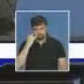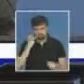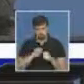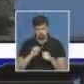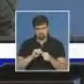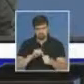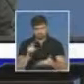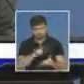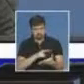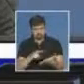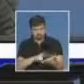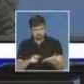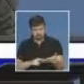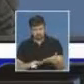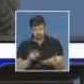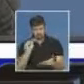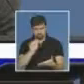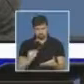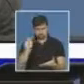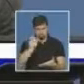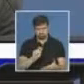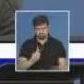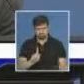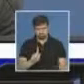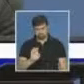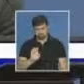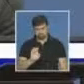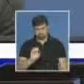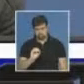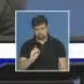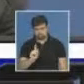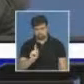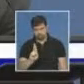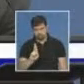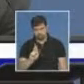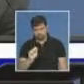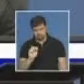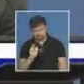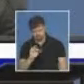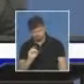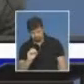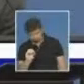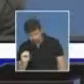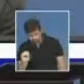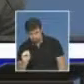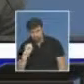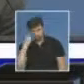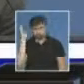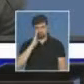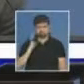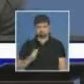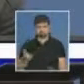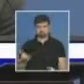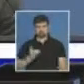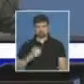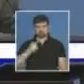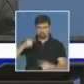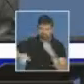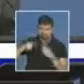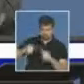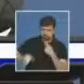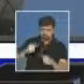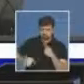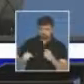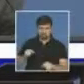a leitura dessa nota da Associação dos geógrafos brasileiros que vem solicitaram um debate